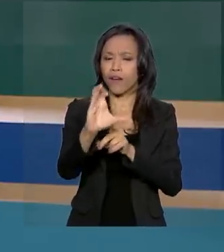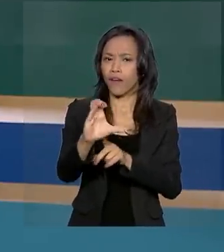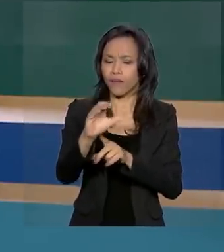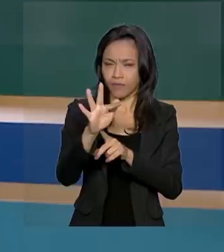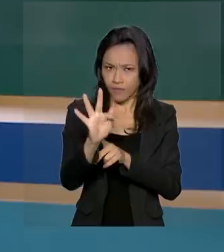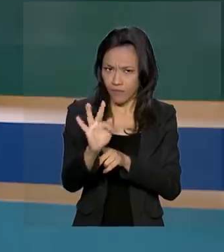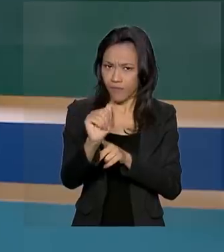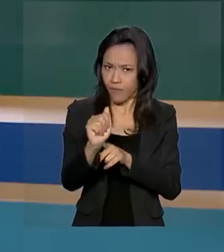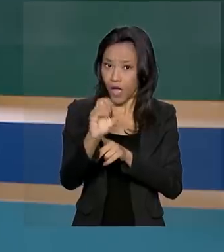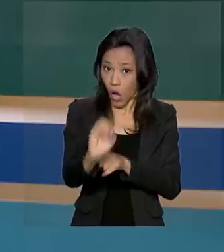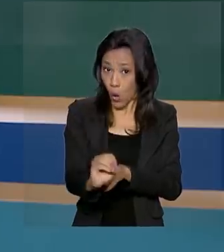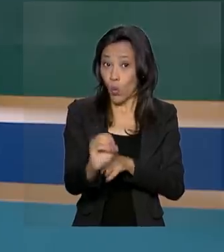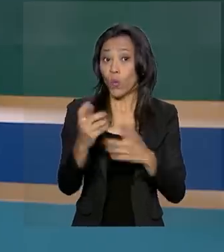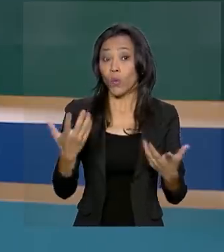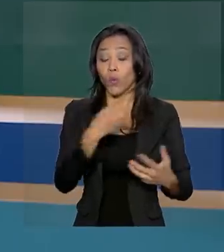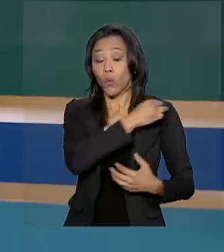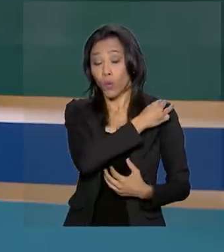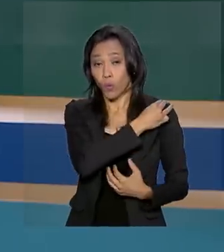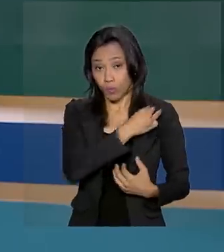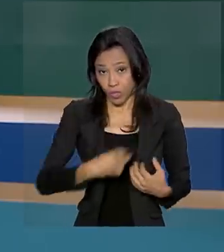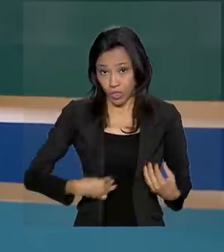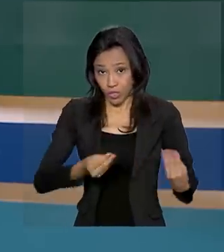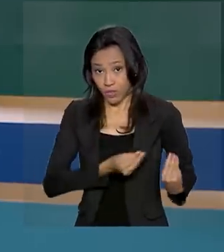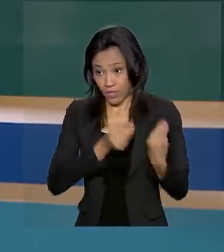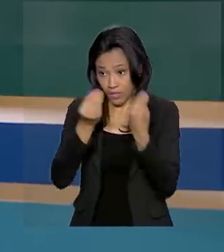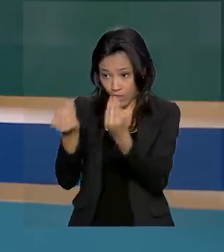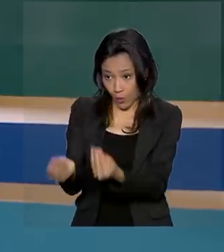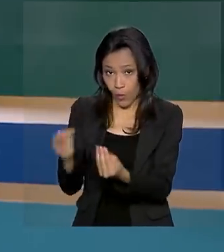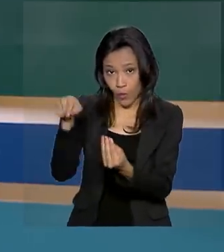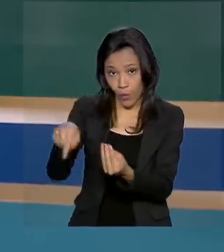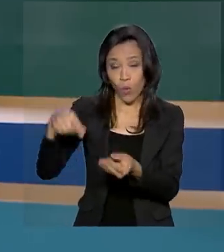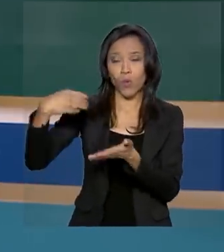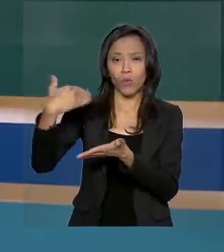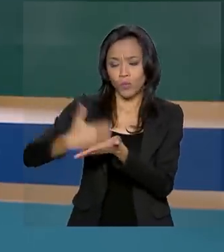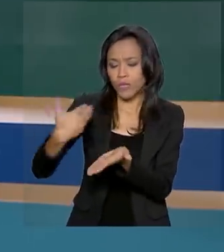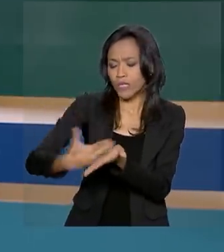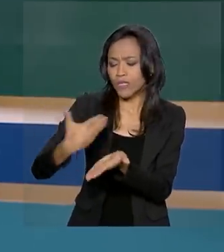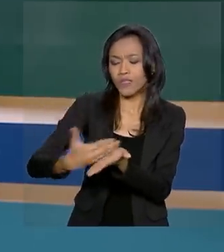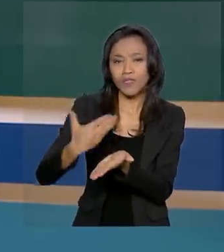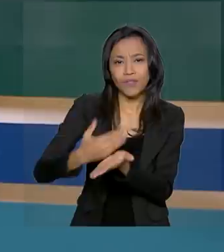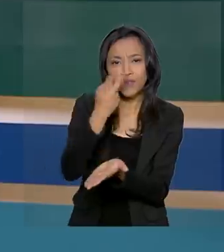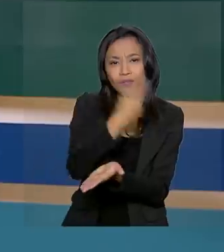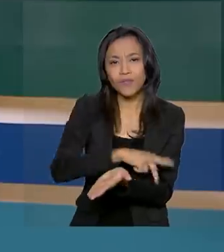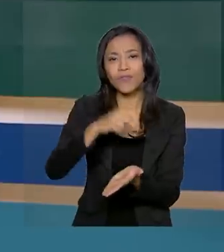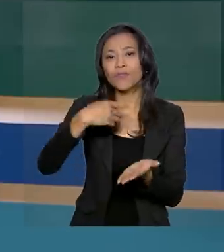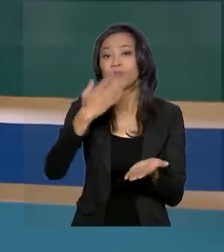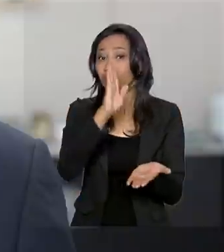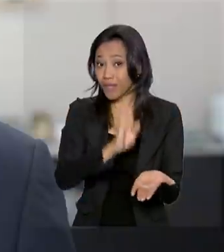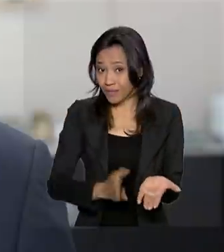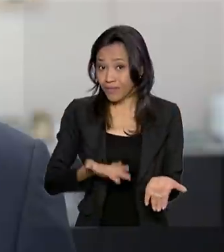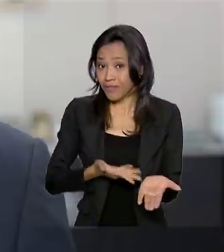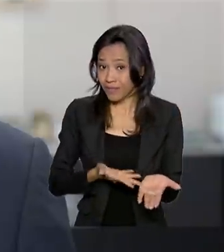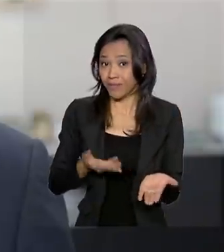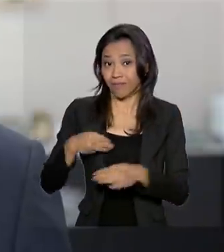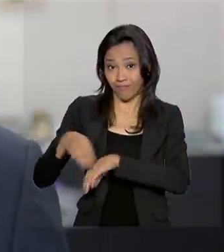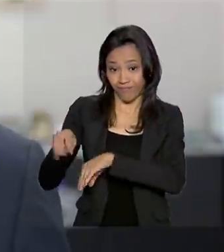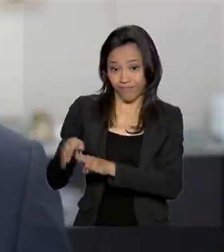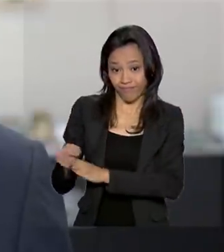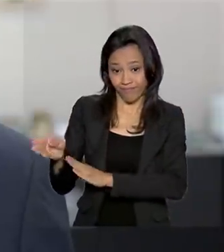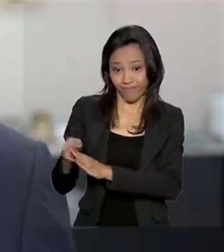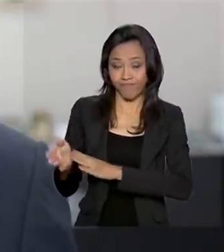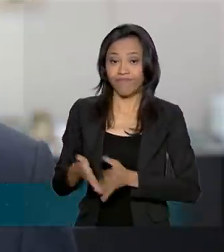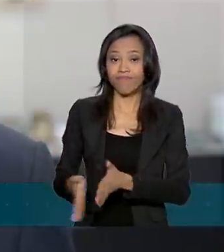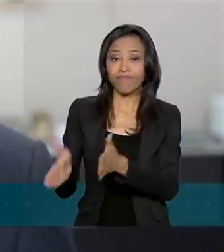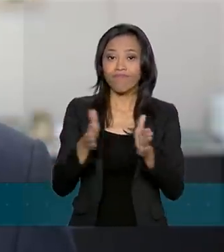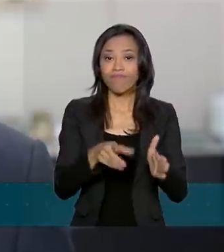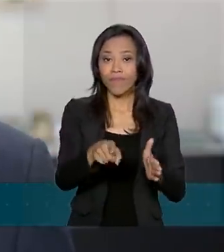Mandetta entregou ao presidente da instituição o Guia Nutricional do Sistema Único de Saúde Brasileiro. O Guia